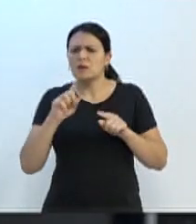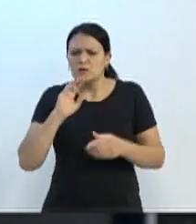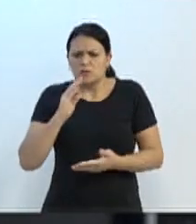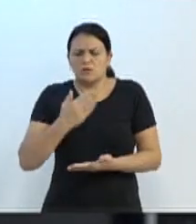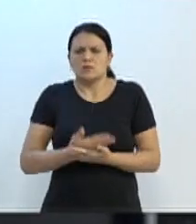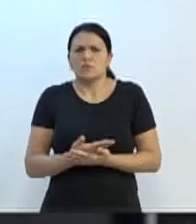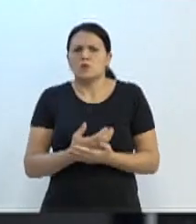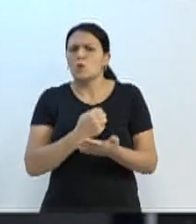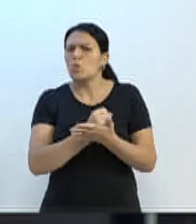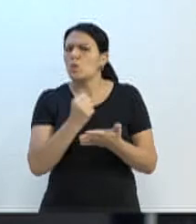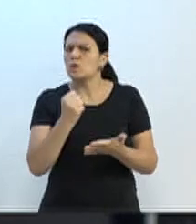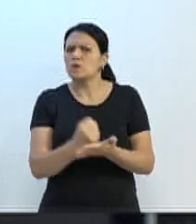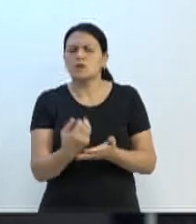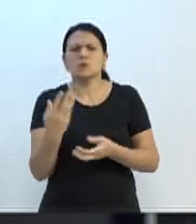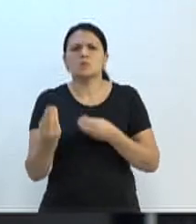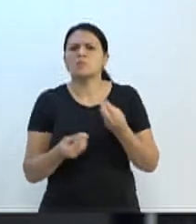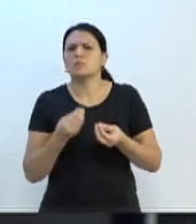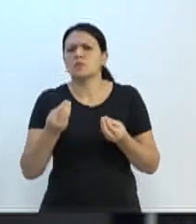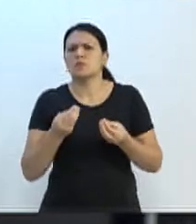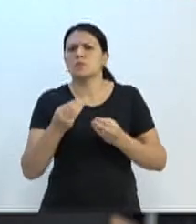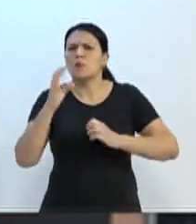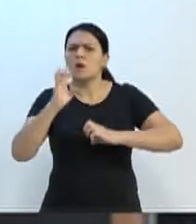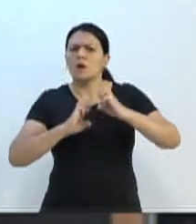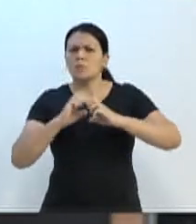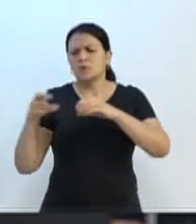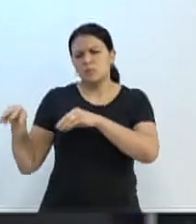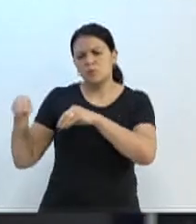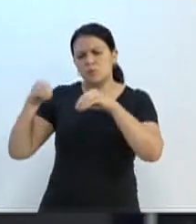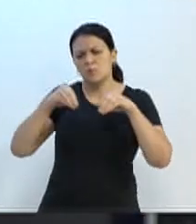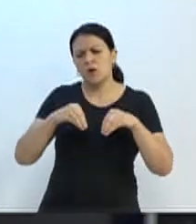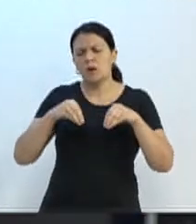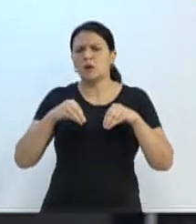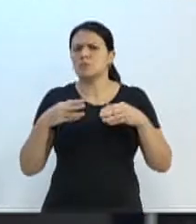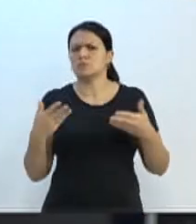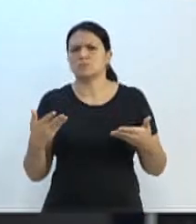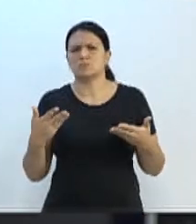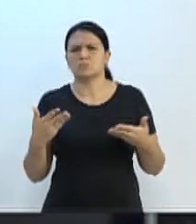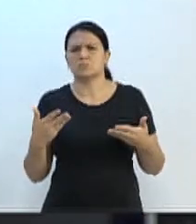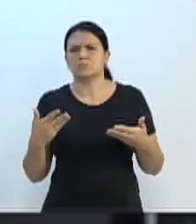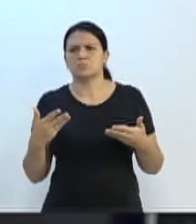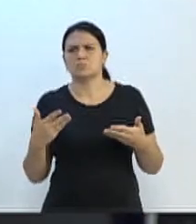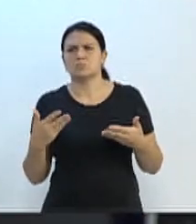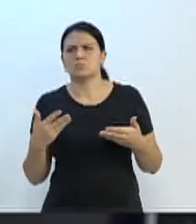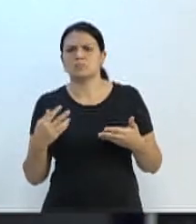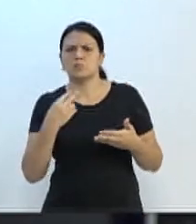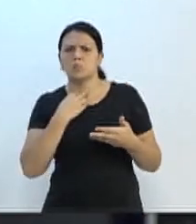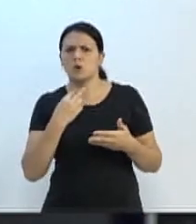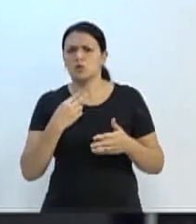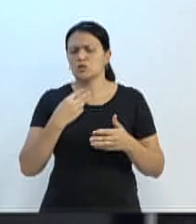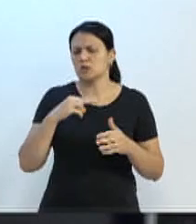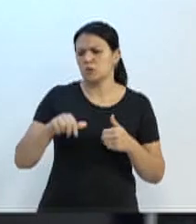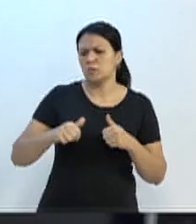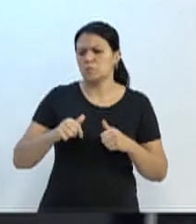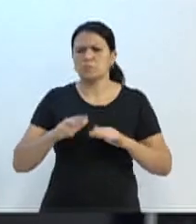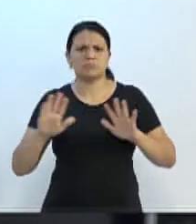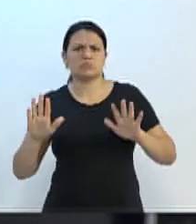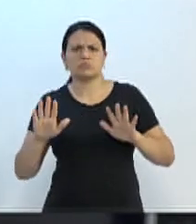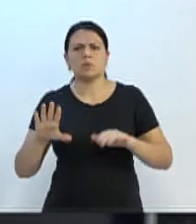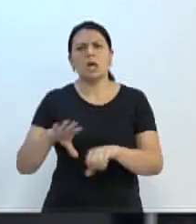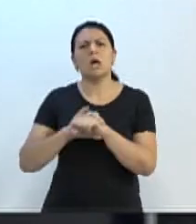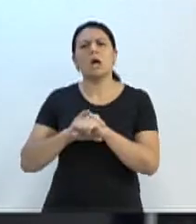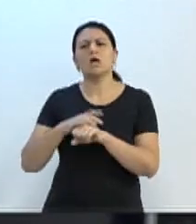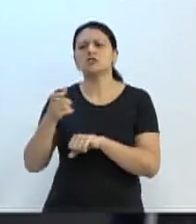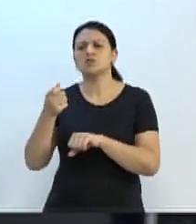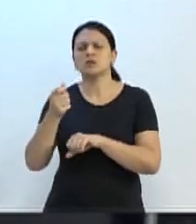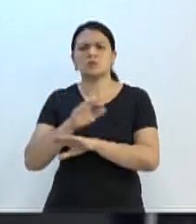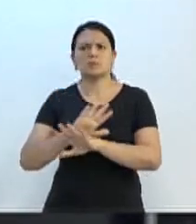com o contrato da forma como foi. E óbvio, a empresa vem para cá, para ela tranquilo, deu ou não deu, o dela está garantido. Contratualmente, o dela